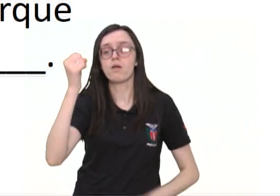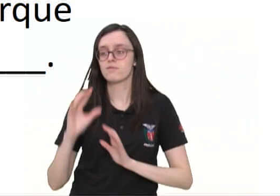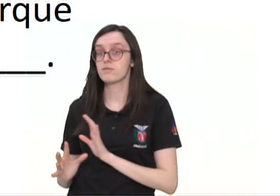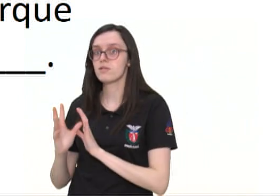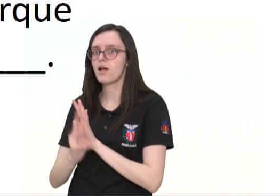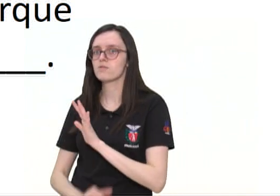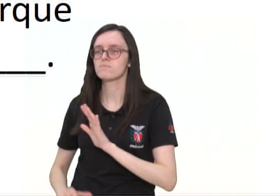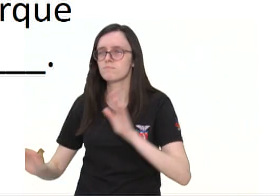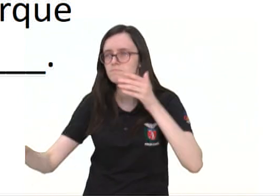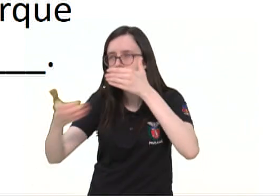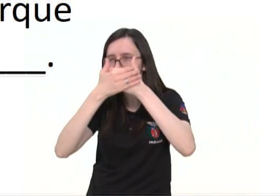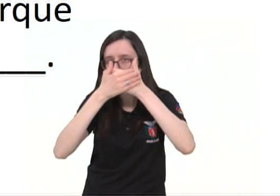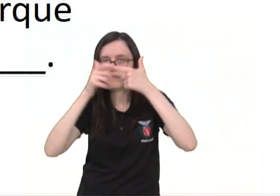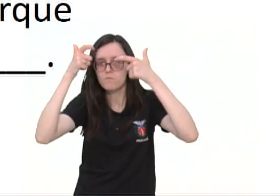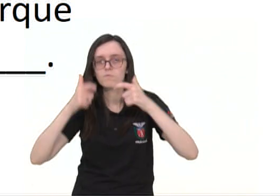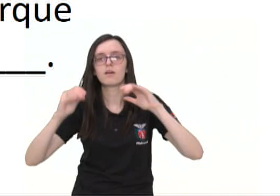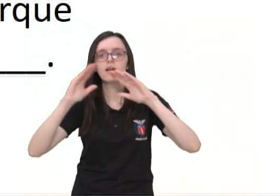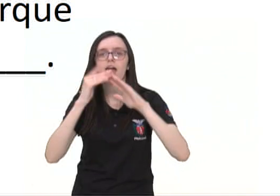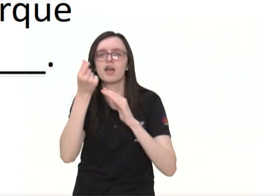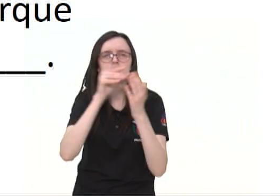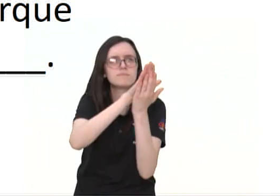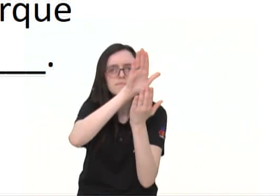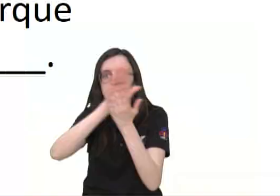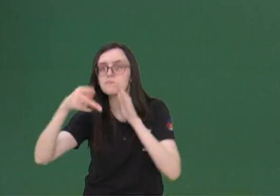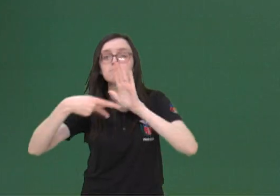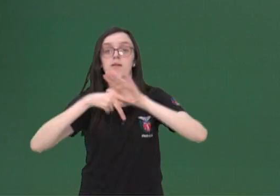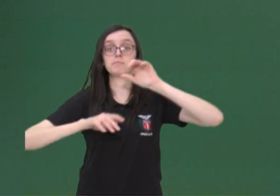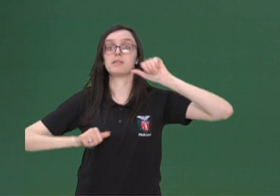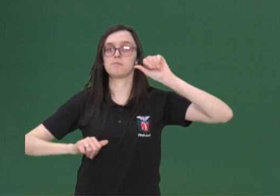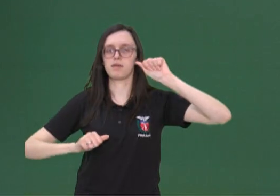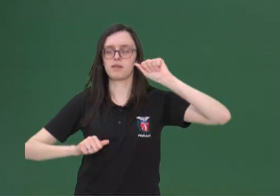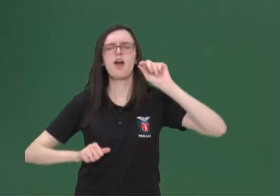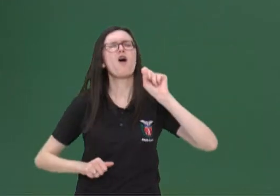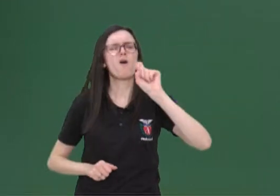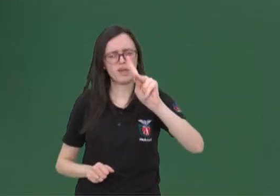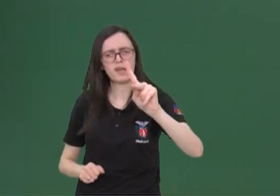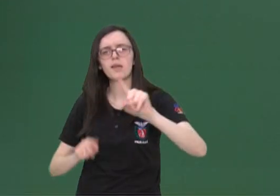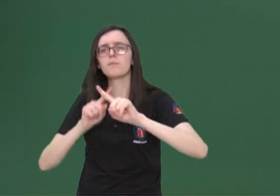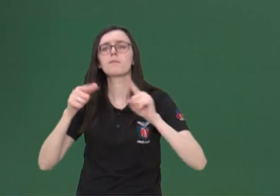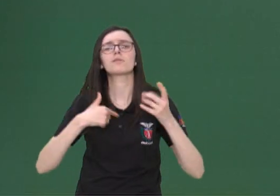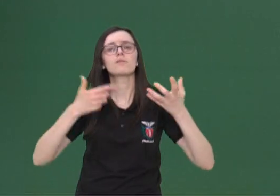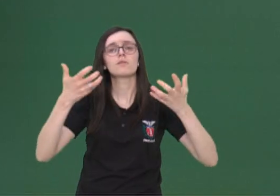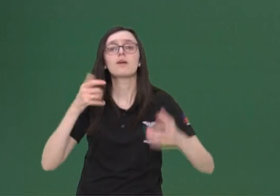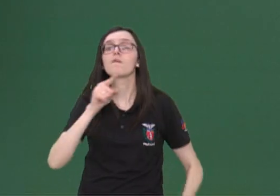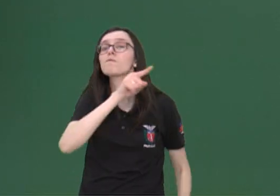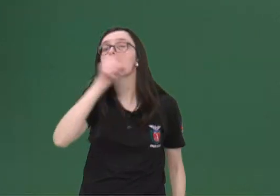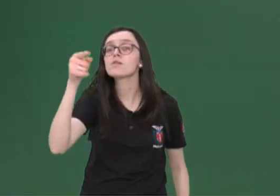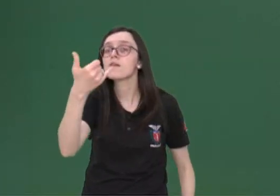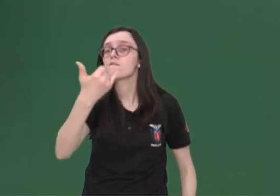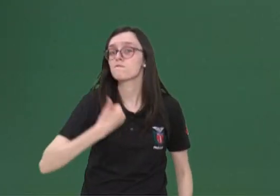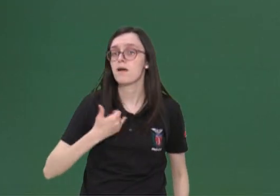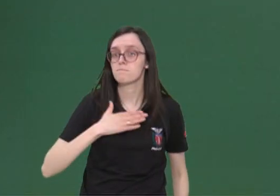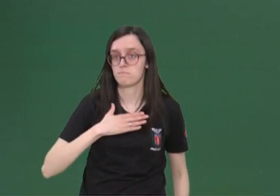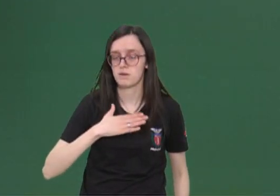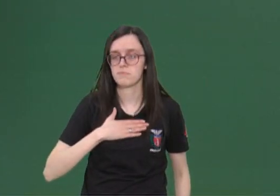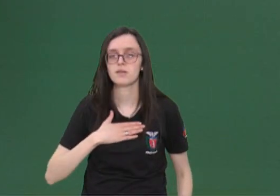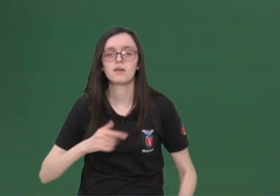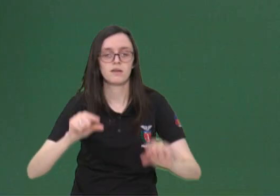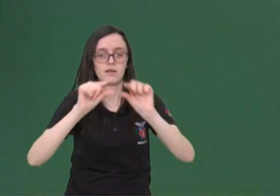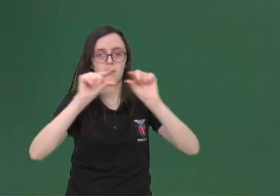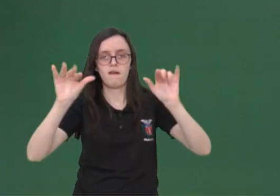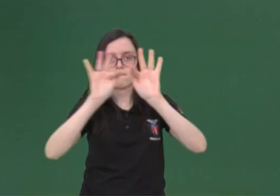trancam na Casa da Moeda da Espanha. Agora, eu quero que vocês me digam. A oração